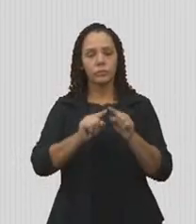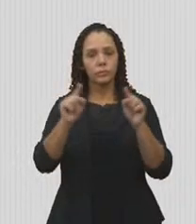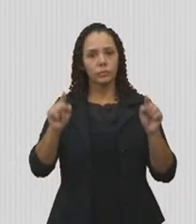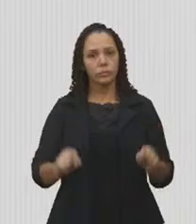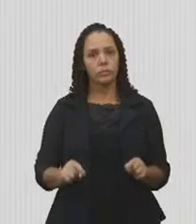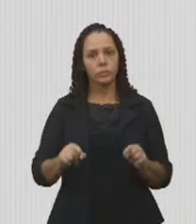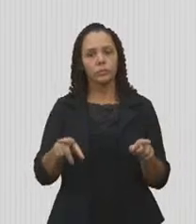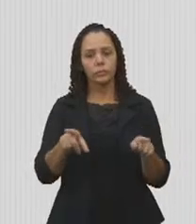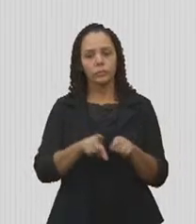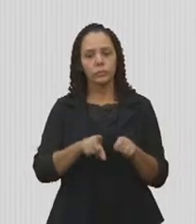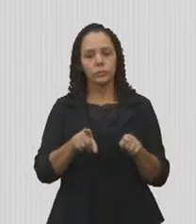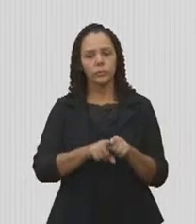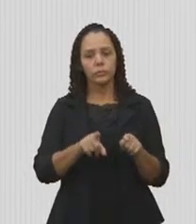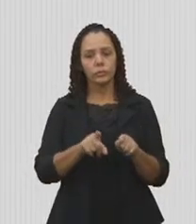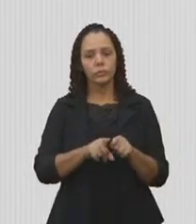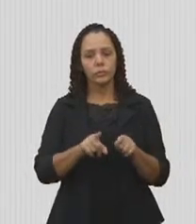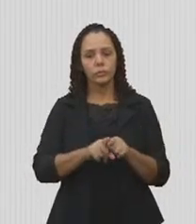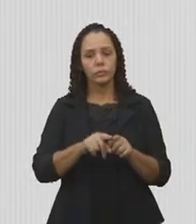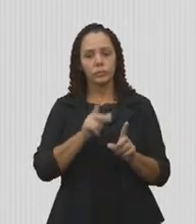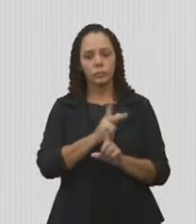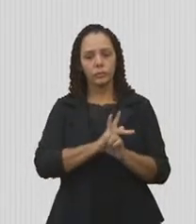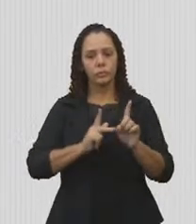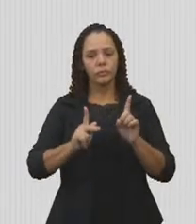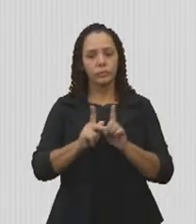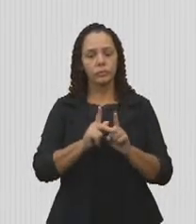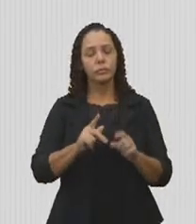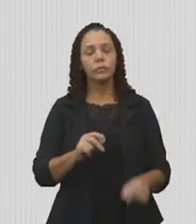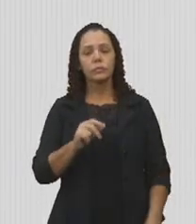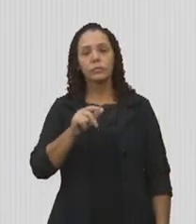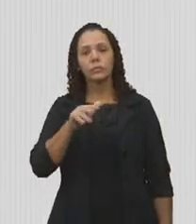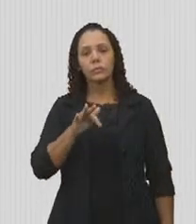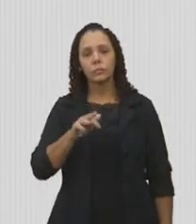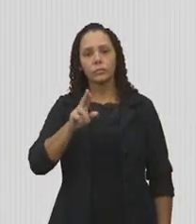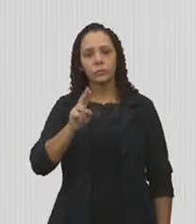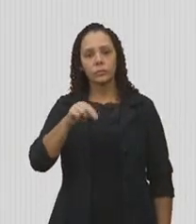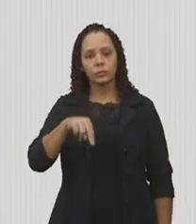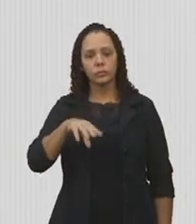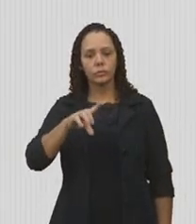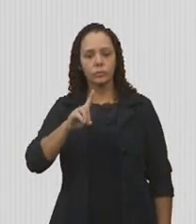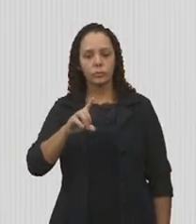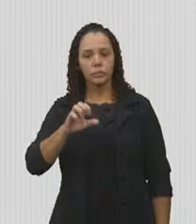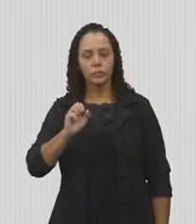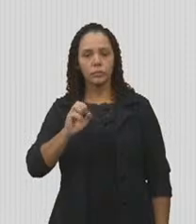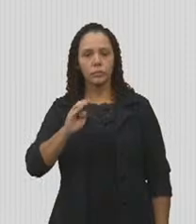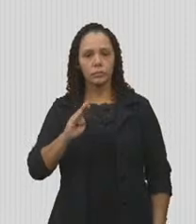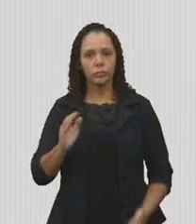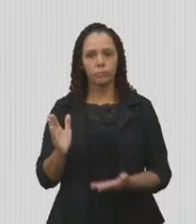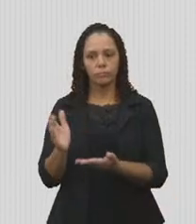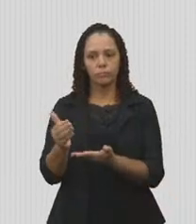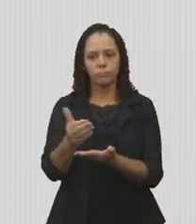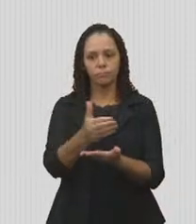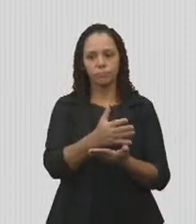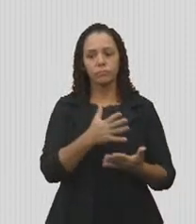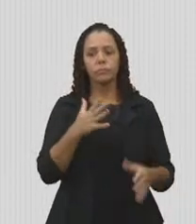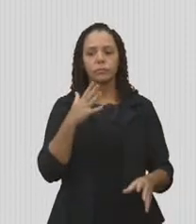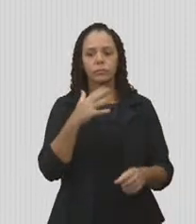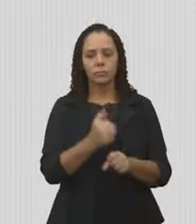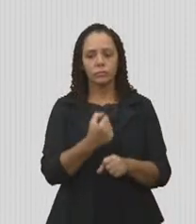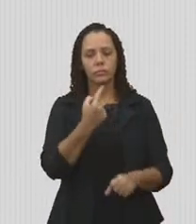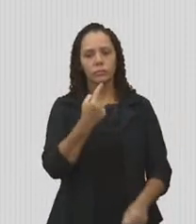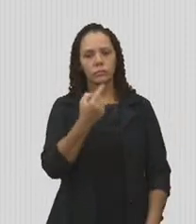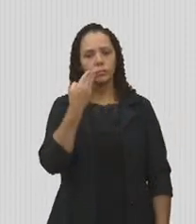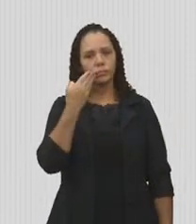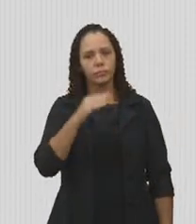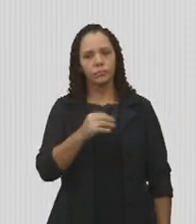rendimento sobre a receita previdenciária e o Fundeb, que fica retido, e a gente chega nesse valor de 1.291 bi.